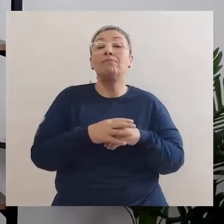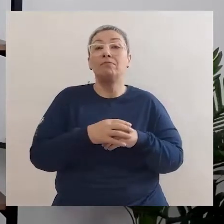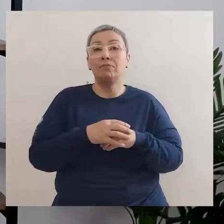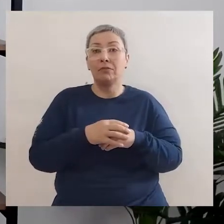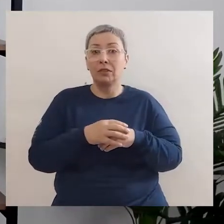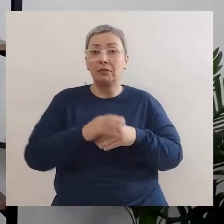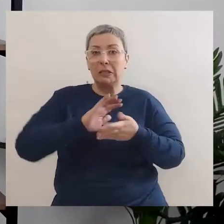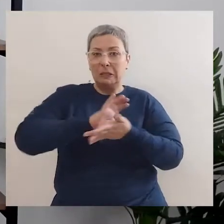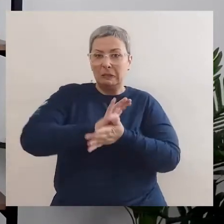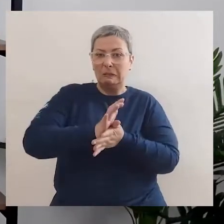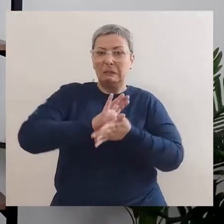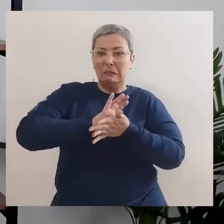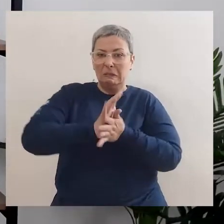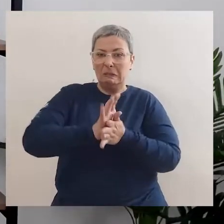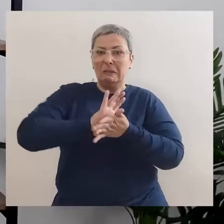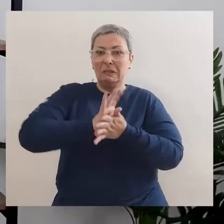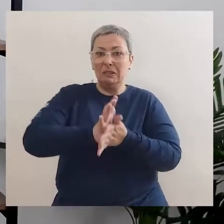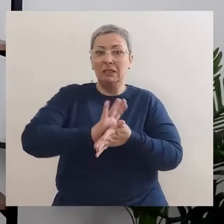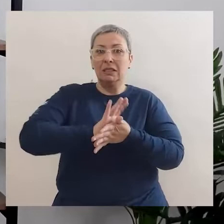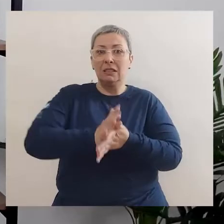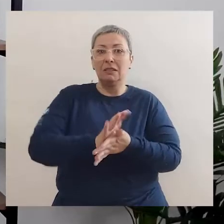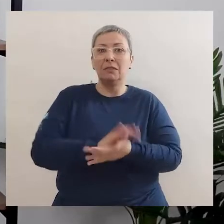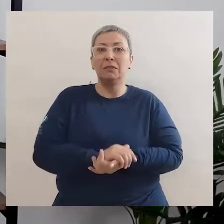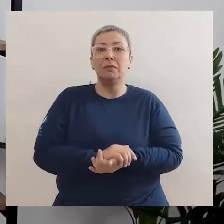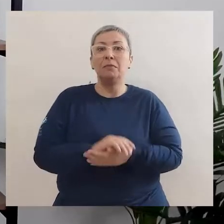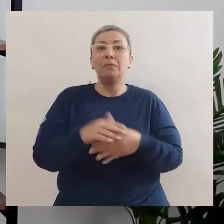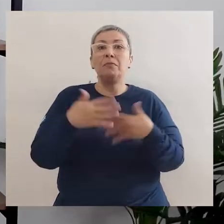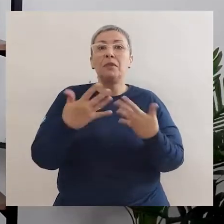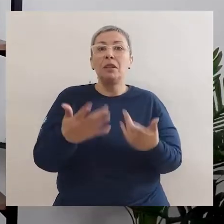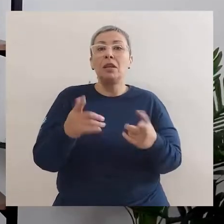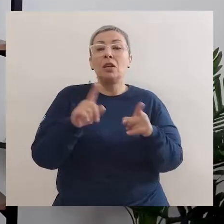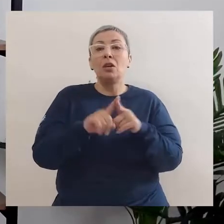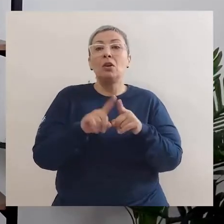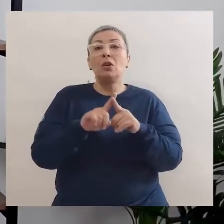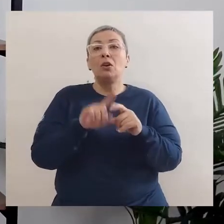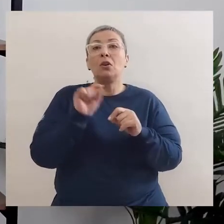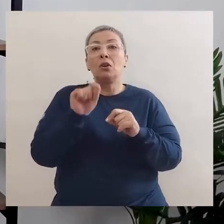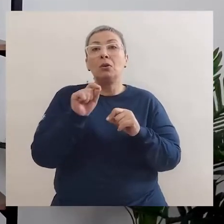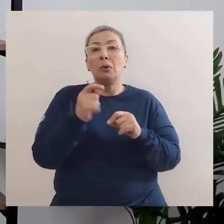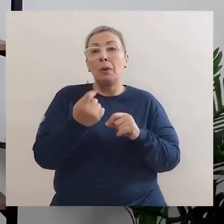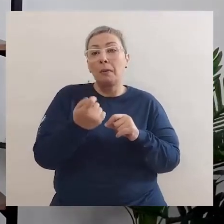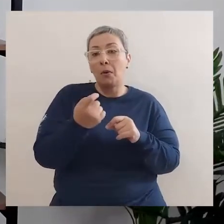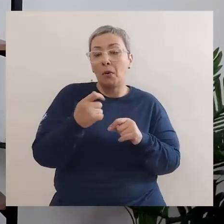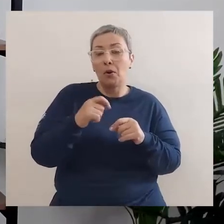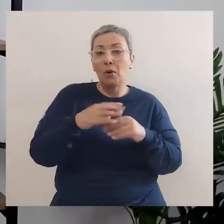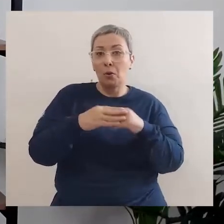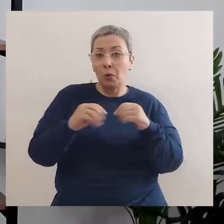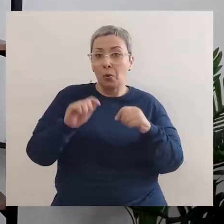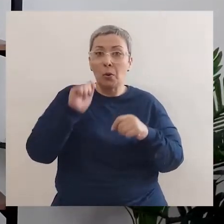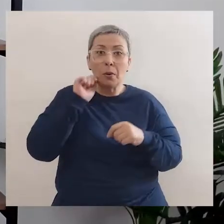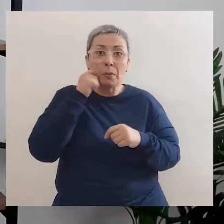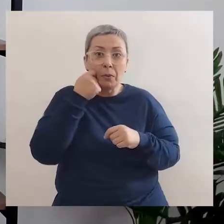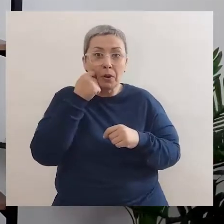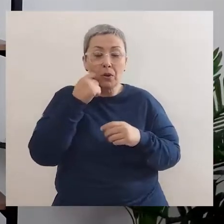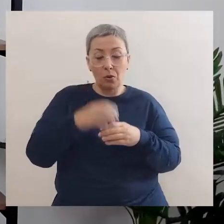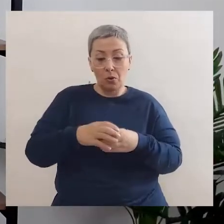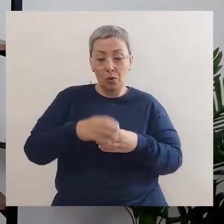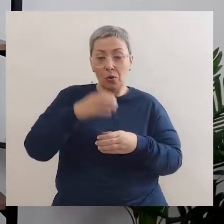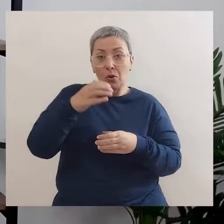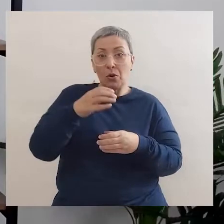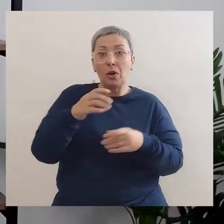carvão. Eu vou ter aqui um pouquinho de carvão no copo. Você vai colocar naquele copo. Aqui é o meu copo de coloral, aqui é o de